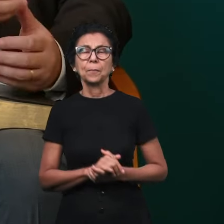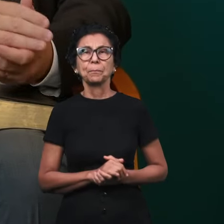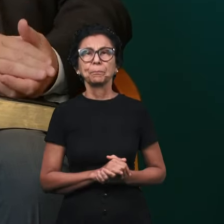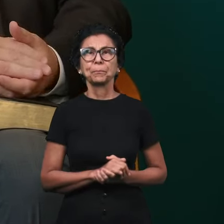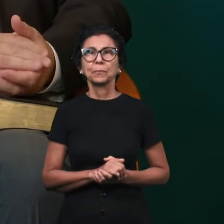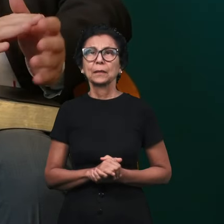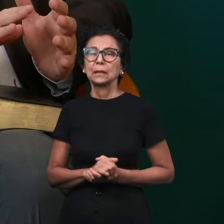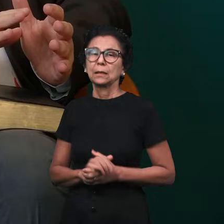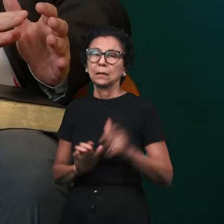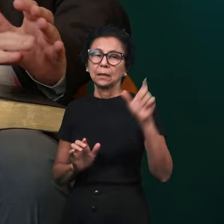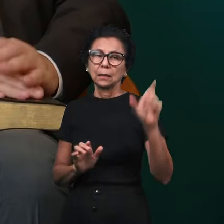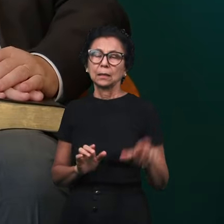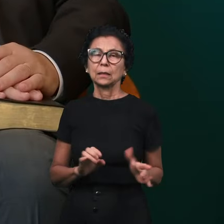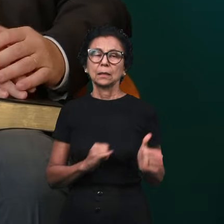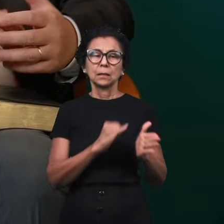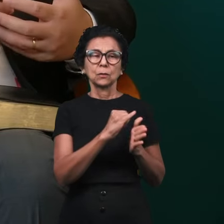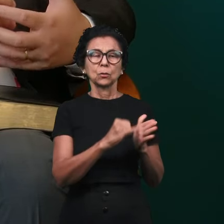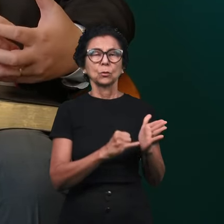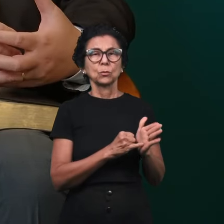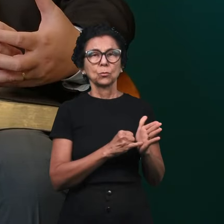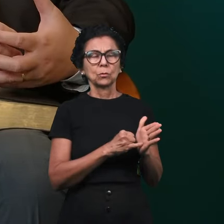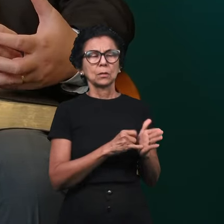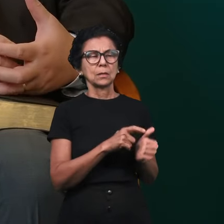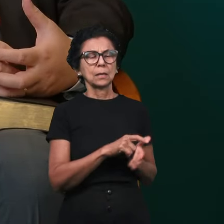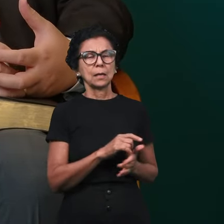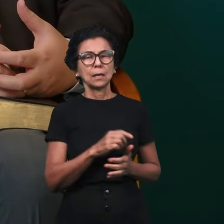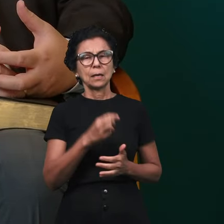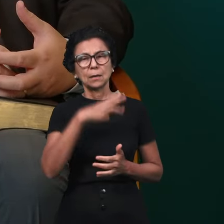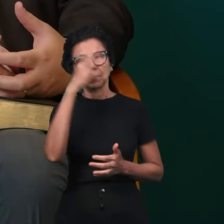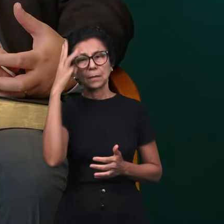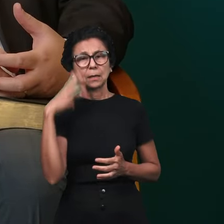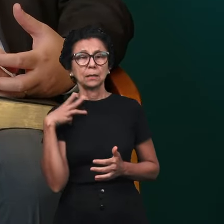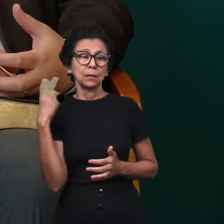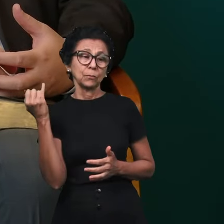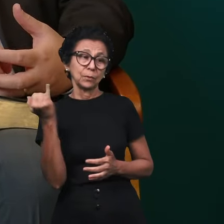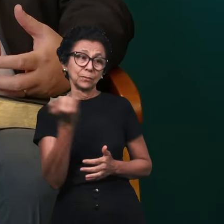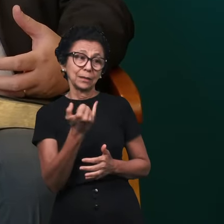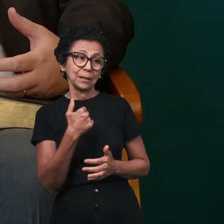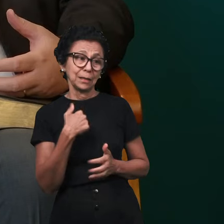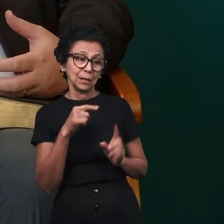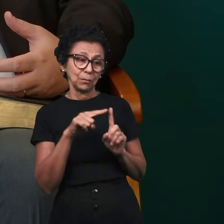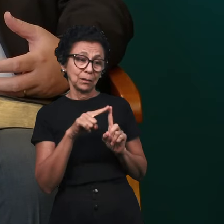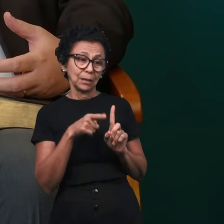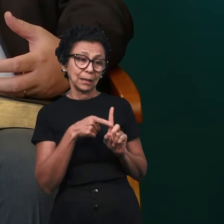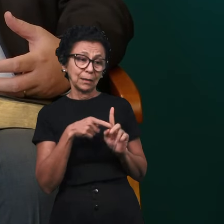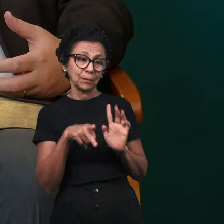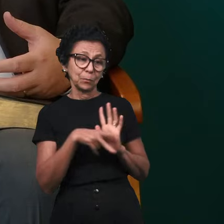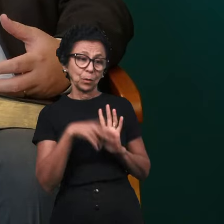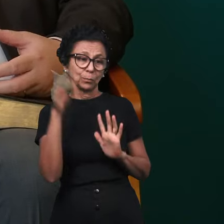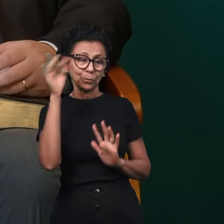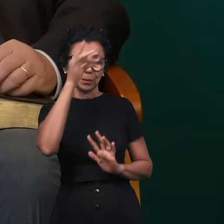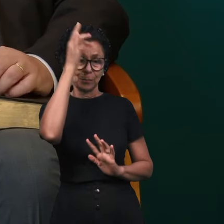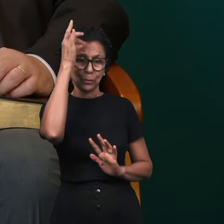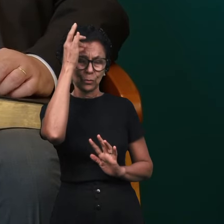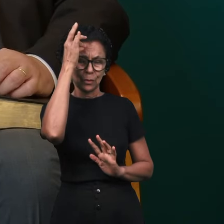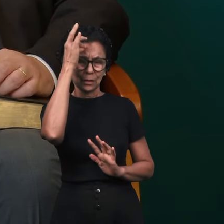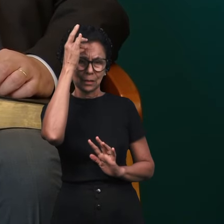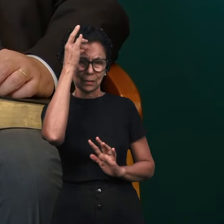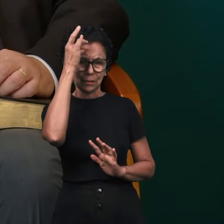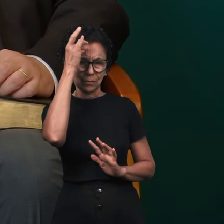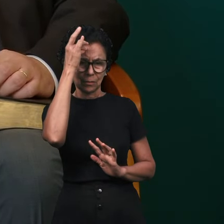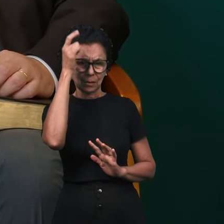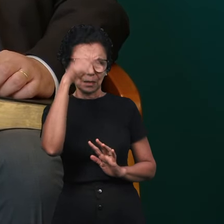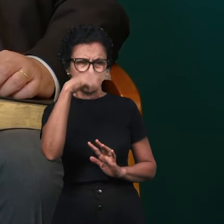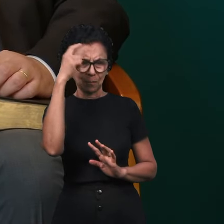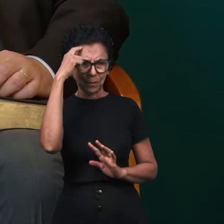foi falar para José, José não acreditou. Não, gerado pelo Espírito Santo. E ele intentou até sair de casa, mas ele teve